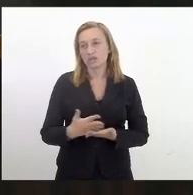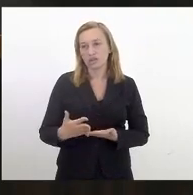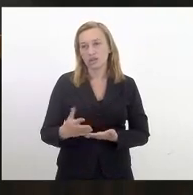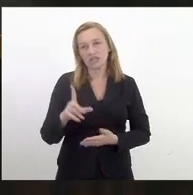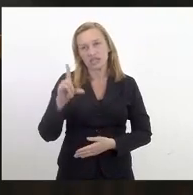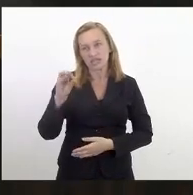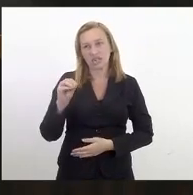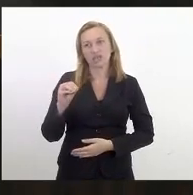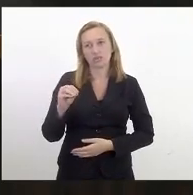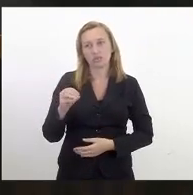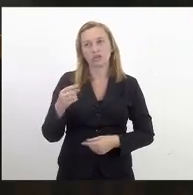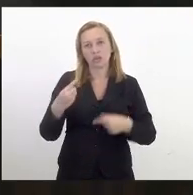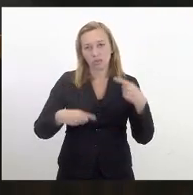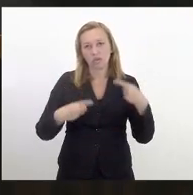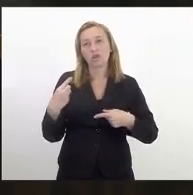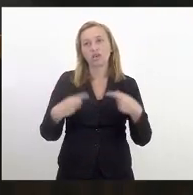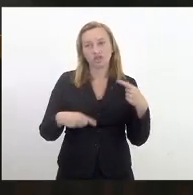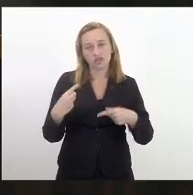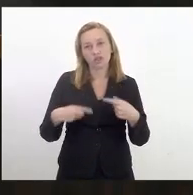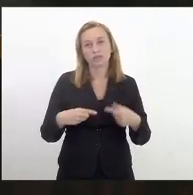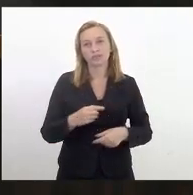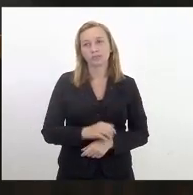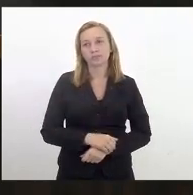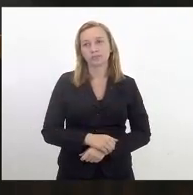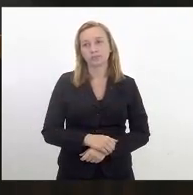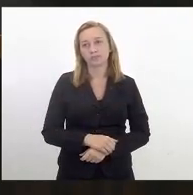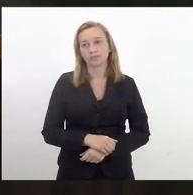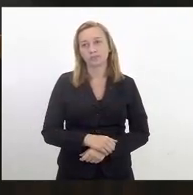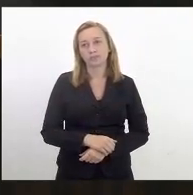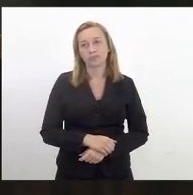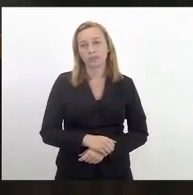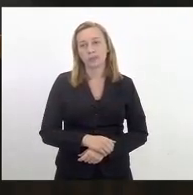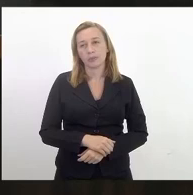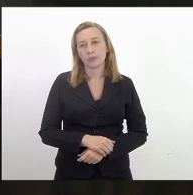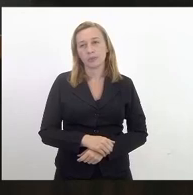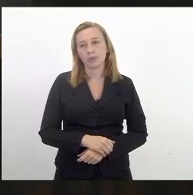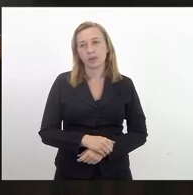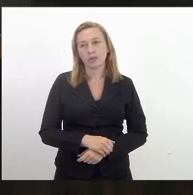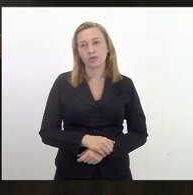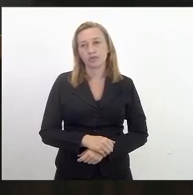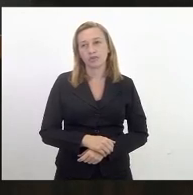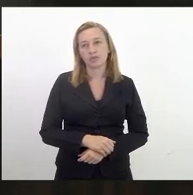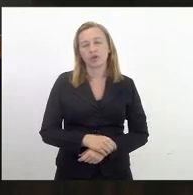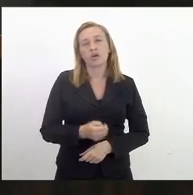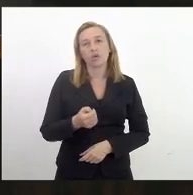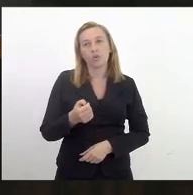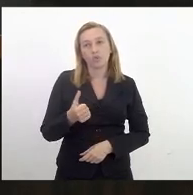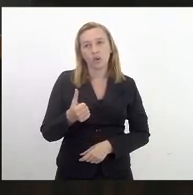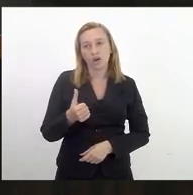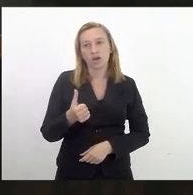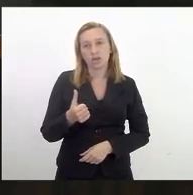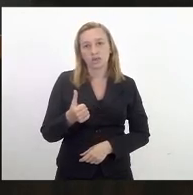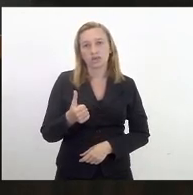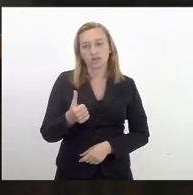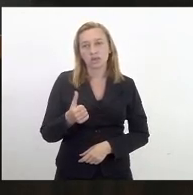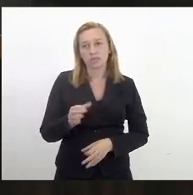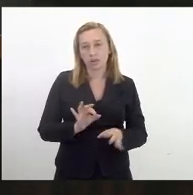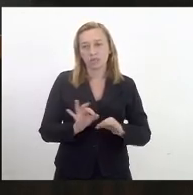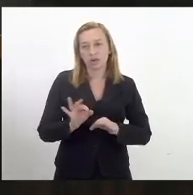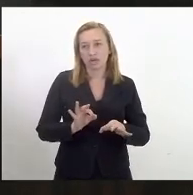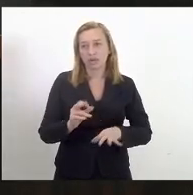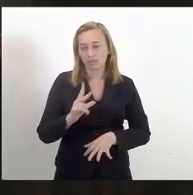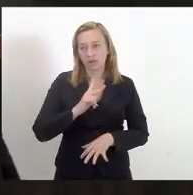e entrei na política e eu diria já quase realizado com a minha vida